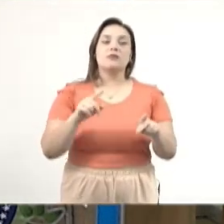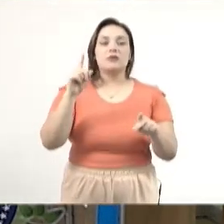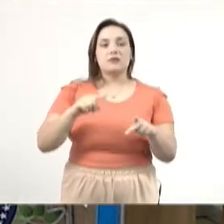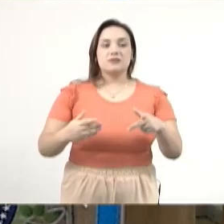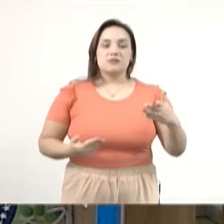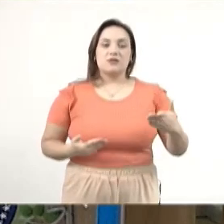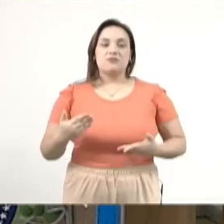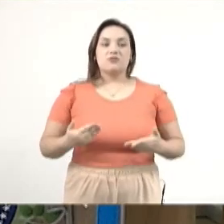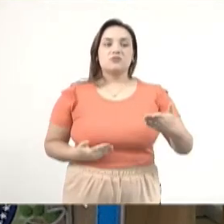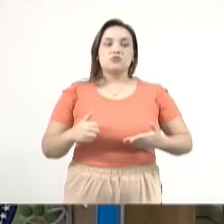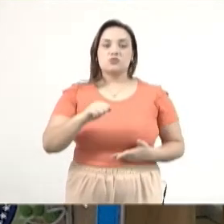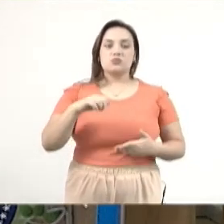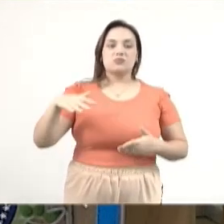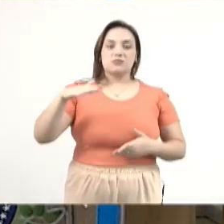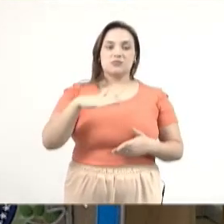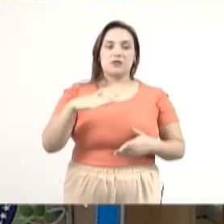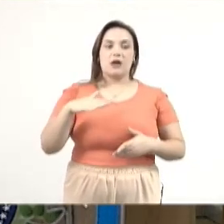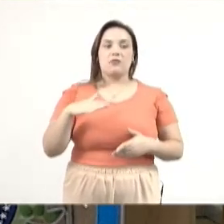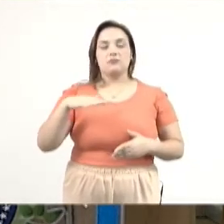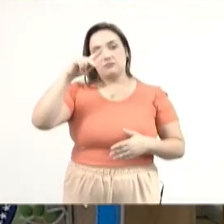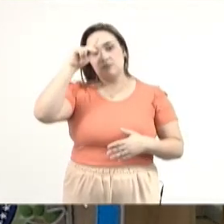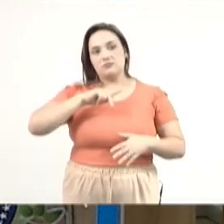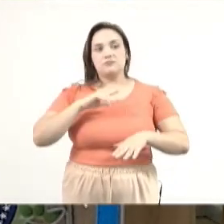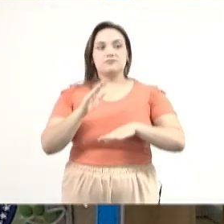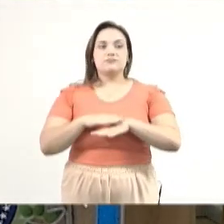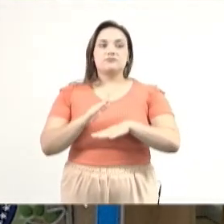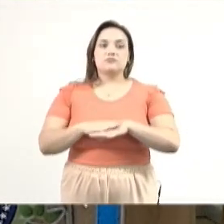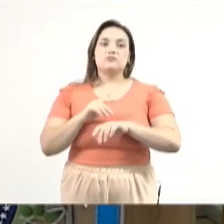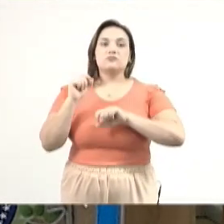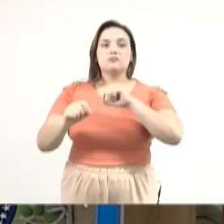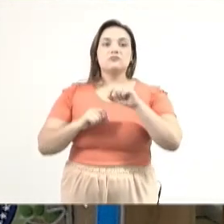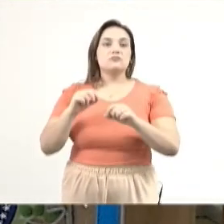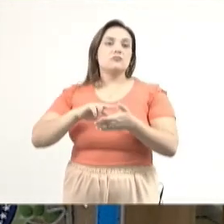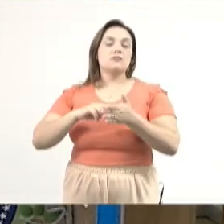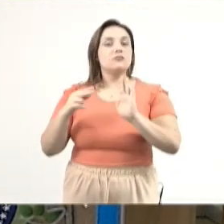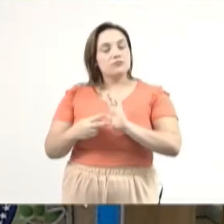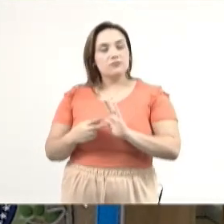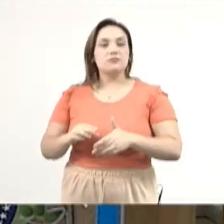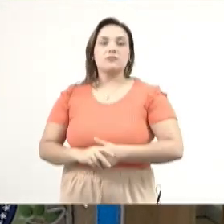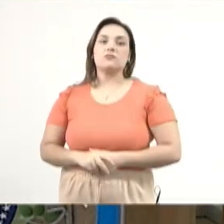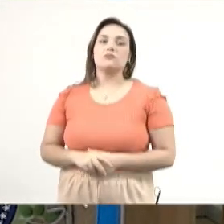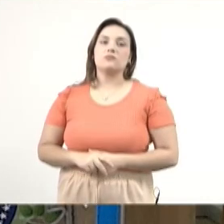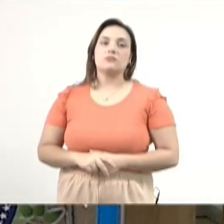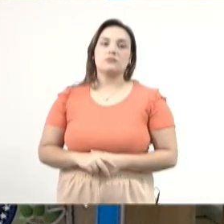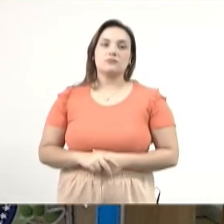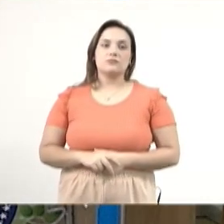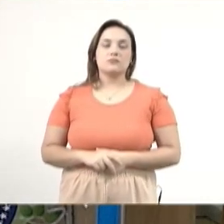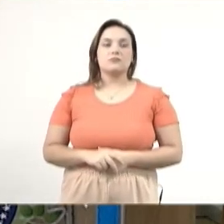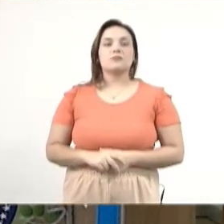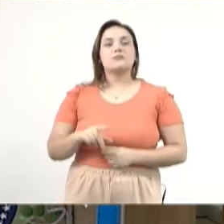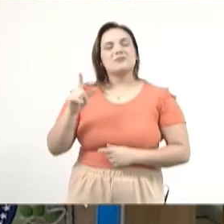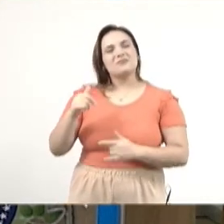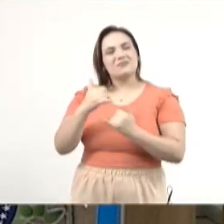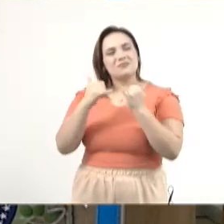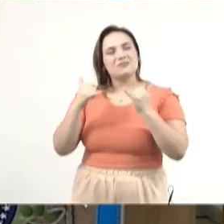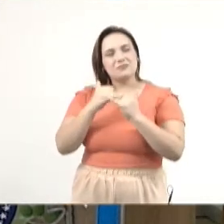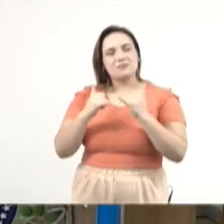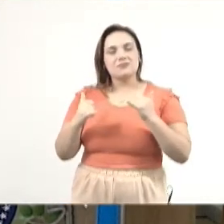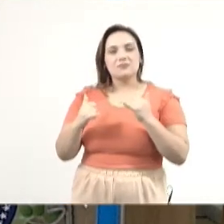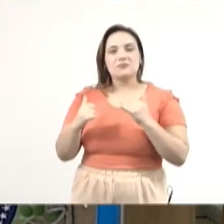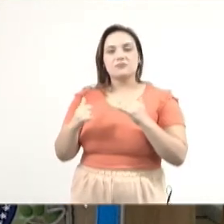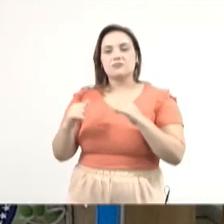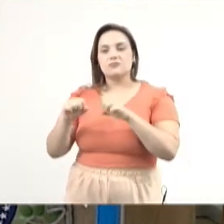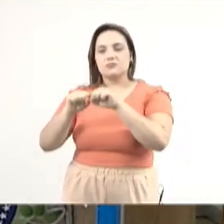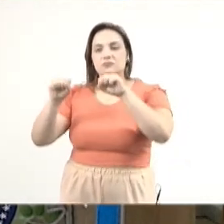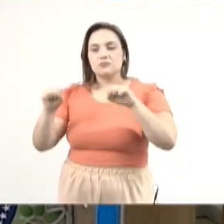social autônomo. De certa maneira, essa estrutura jurídica da InvestMS guarda semelhanças com o Sistema